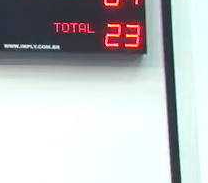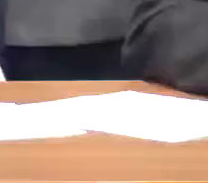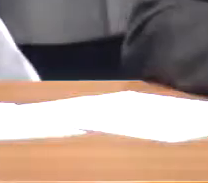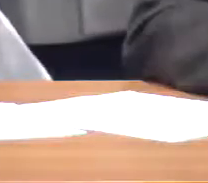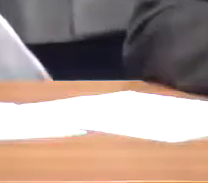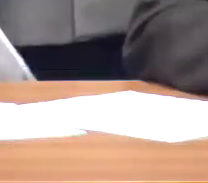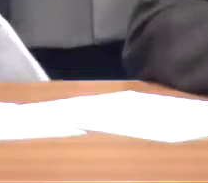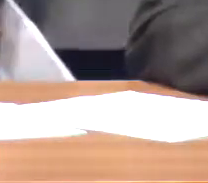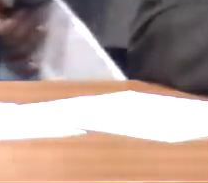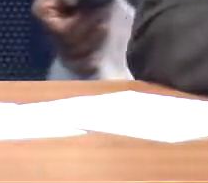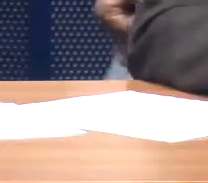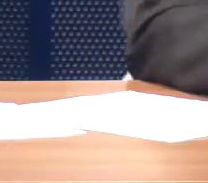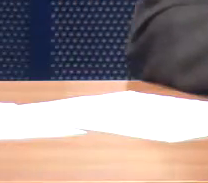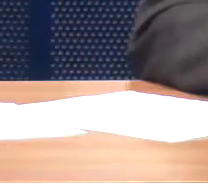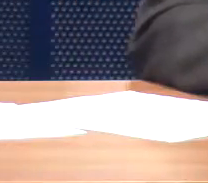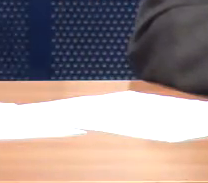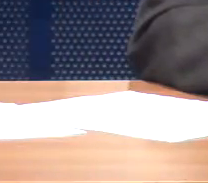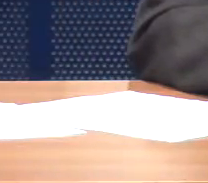Encerrada a votação.